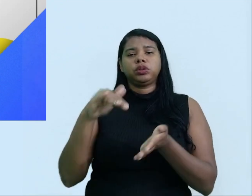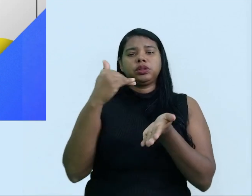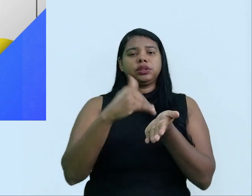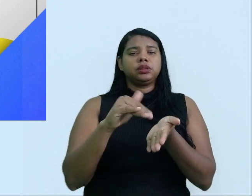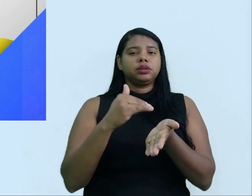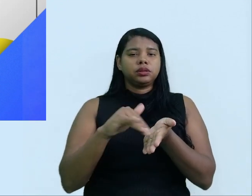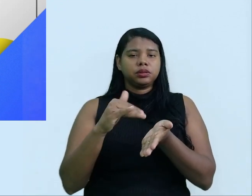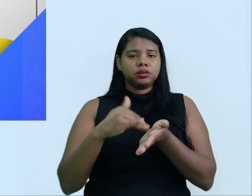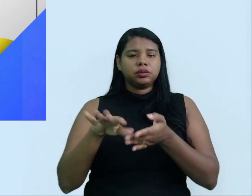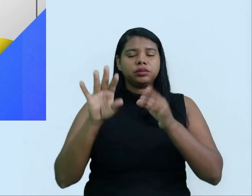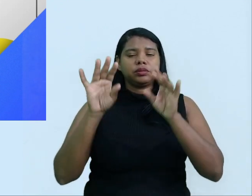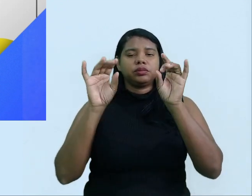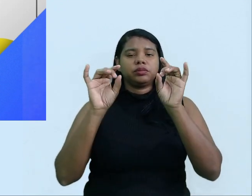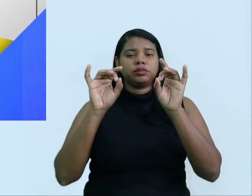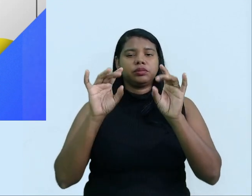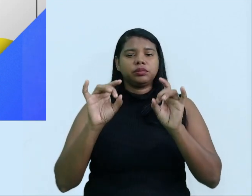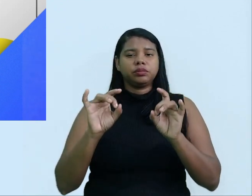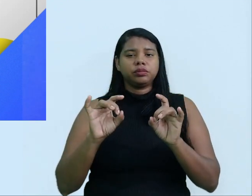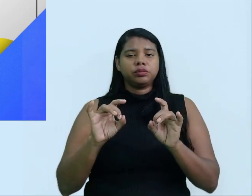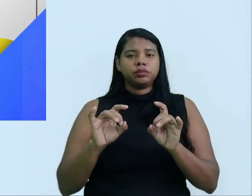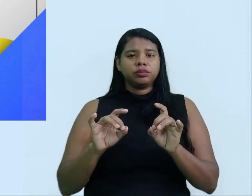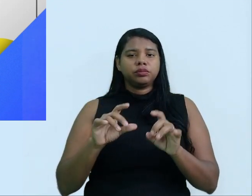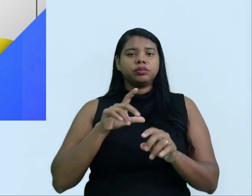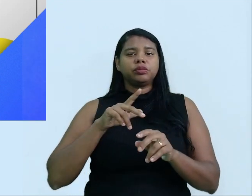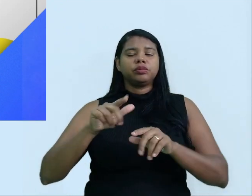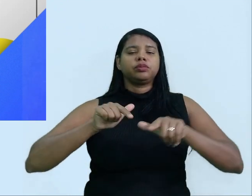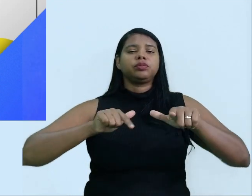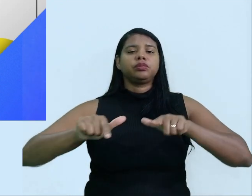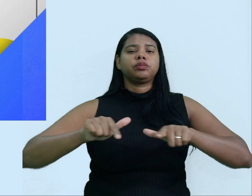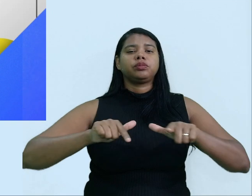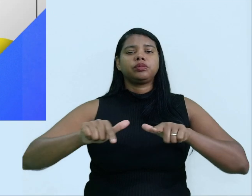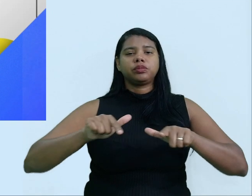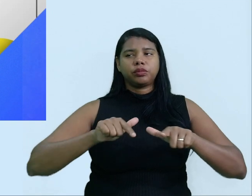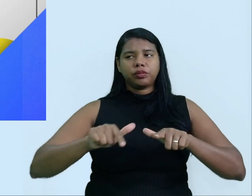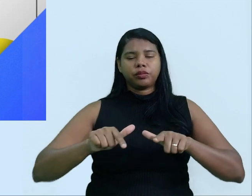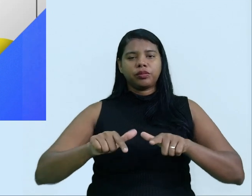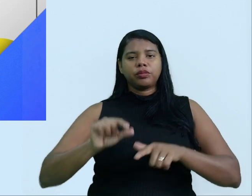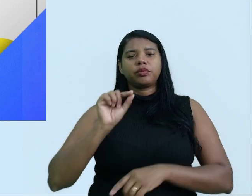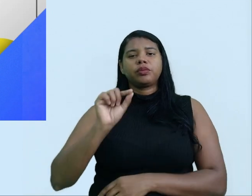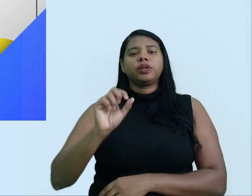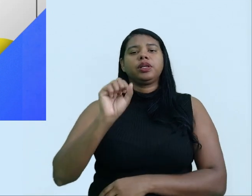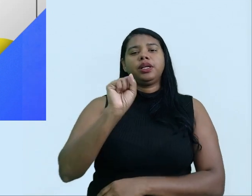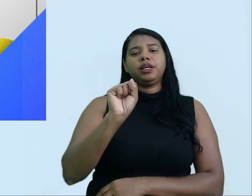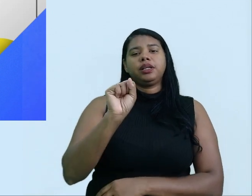Secretaria Especial de Previdência e Trabalho, que é a